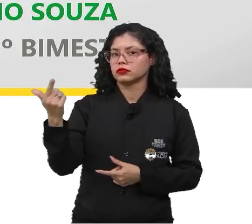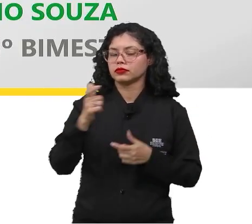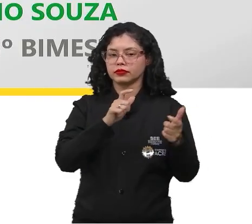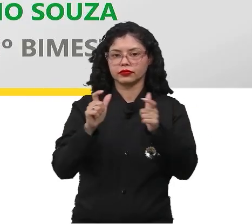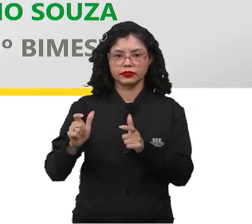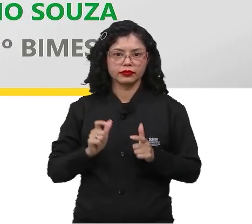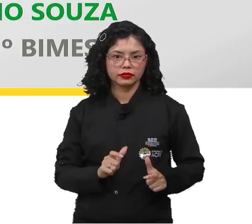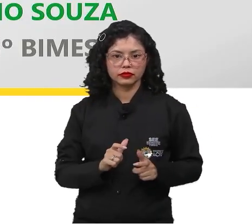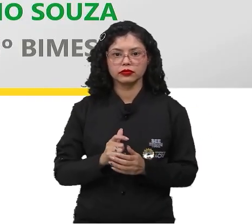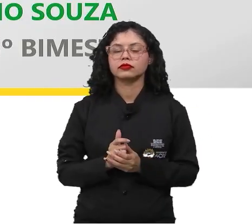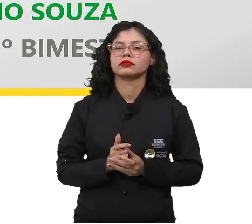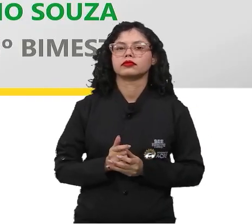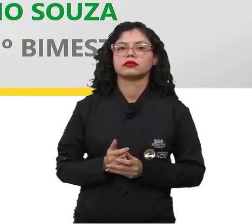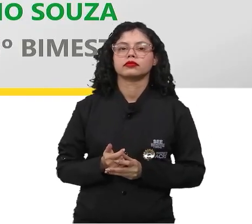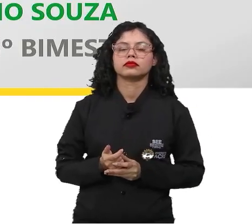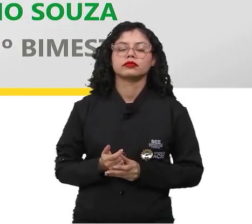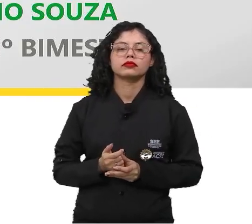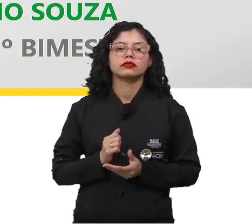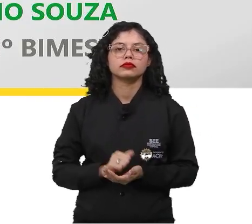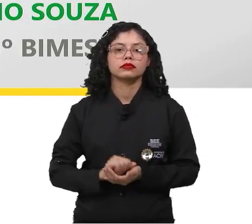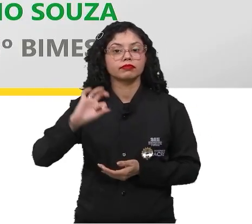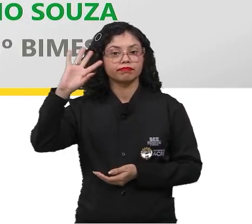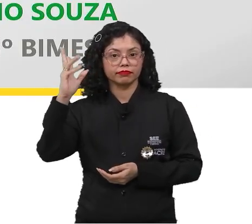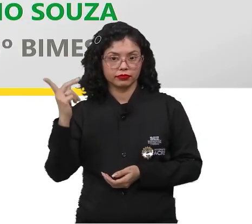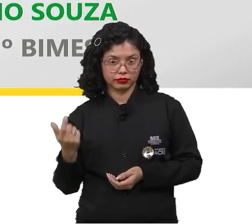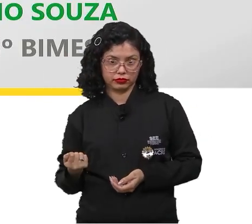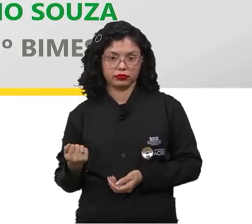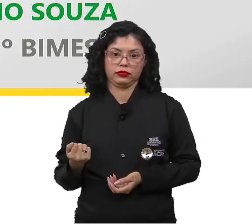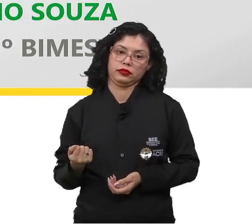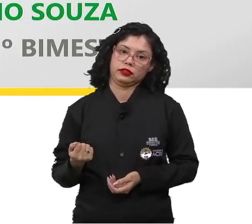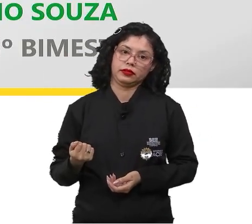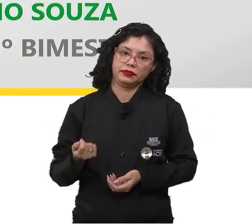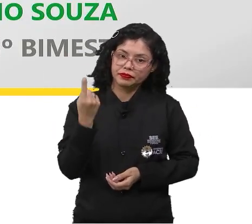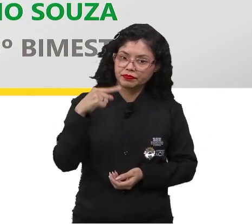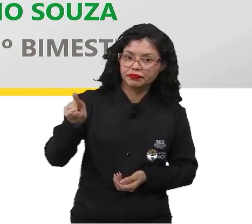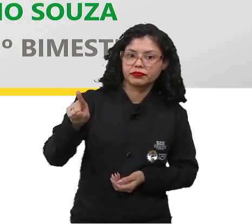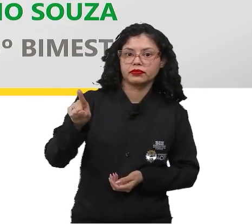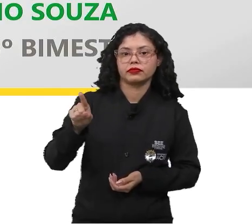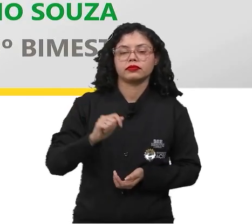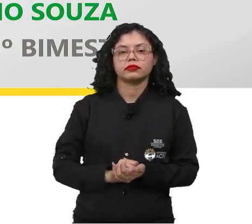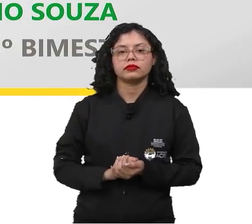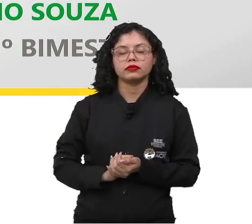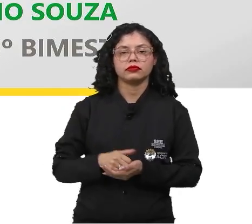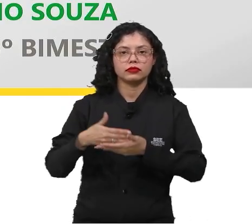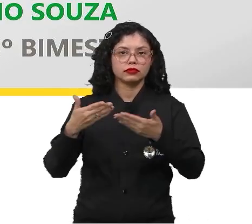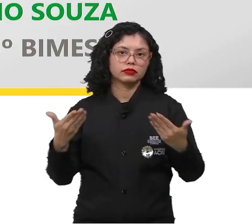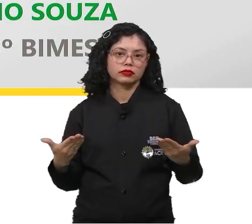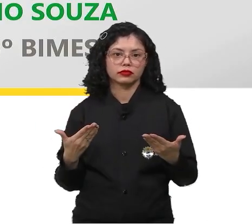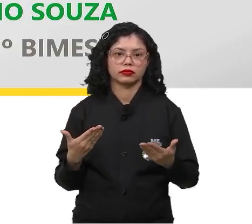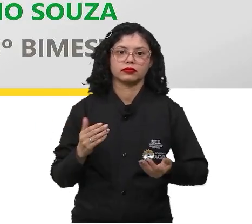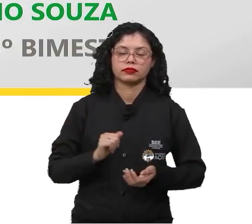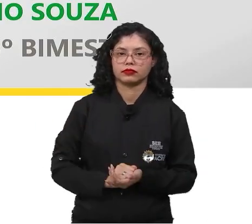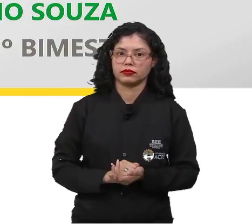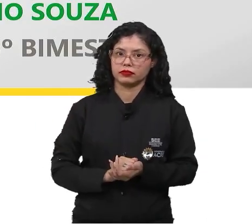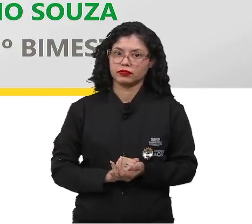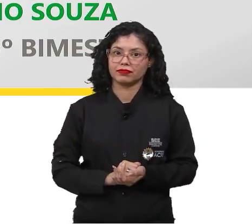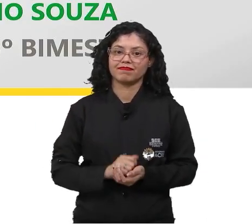outro lugar. No caso dos africanos, essa dispersão, foi uma